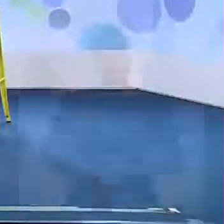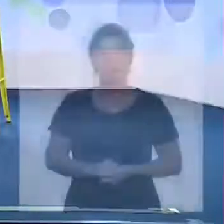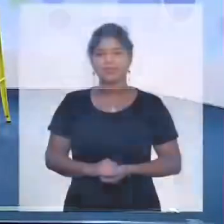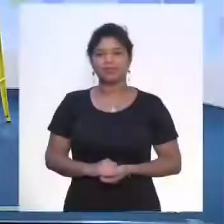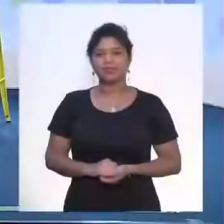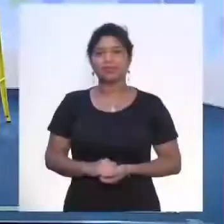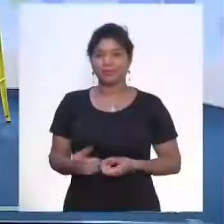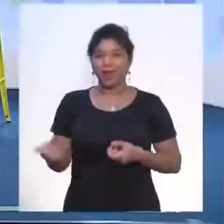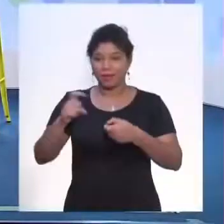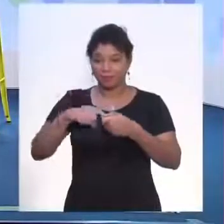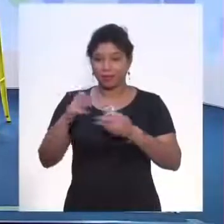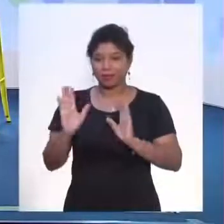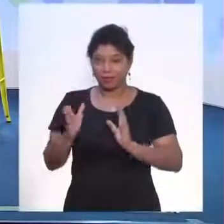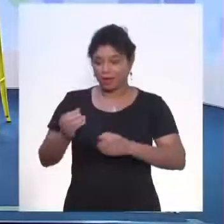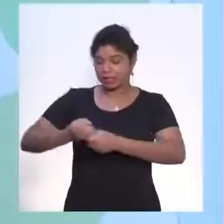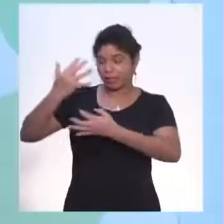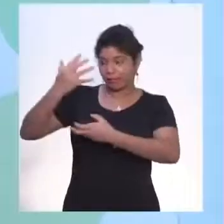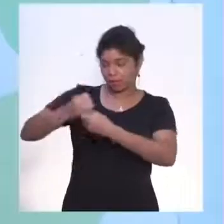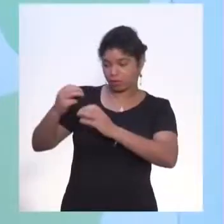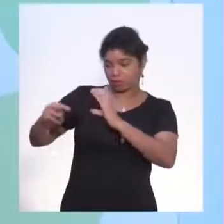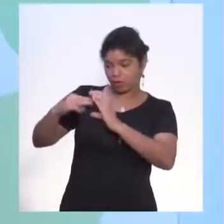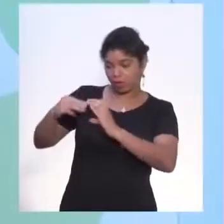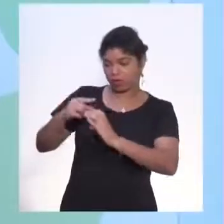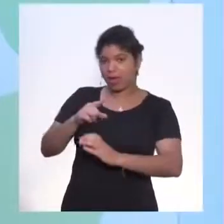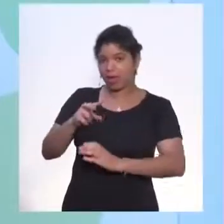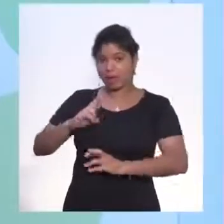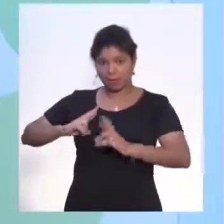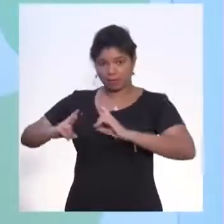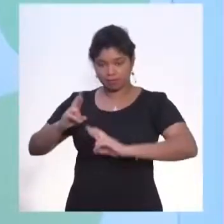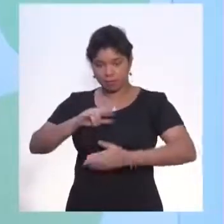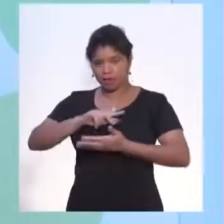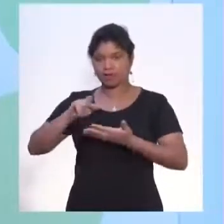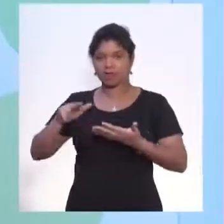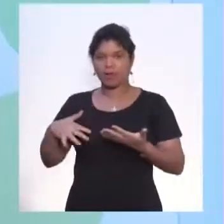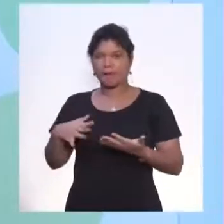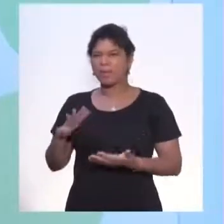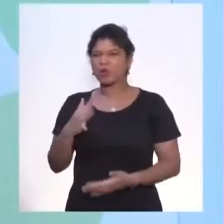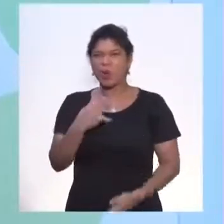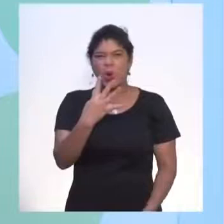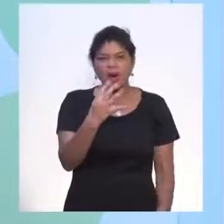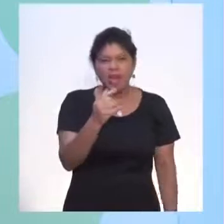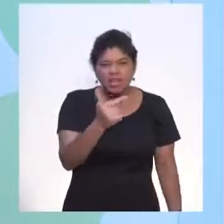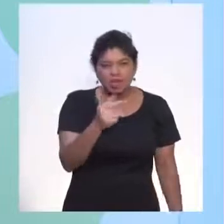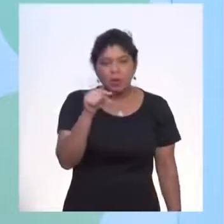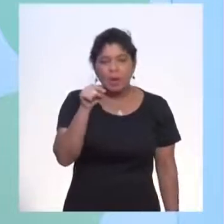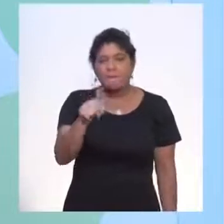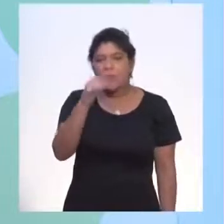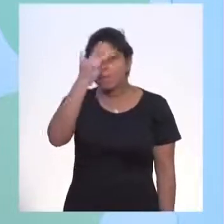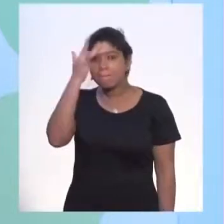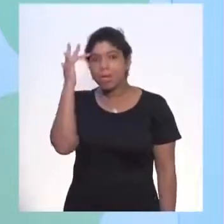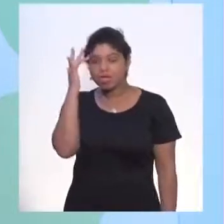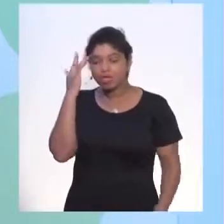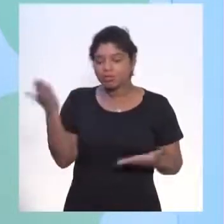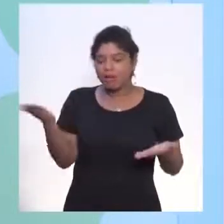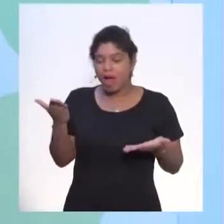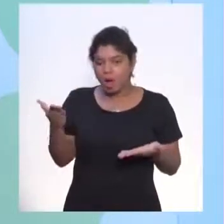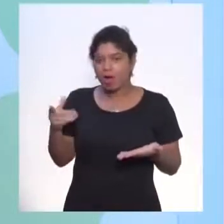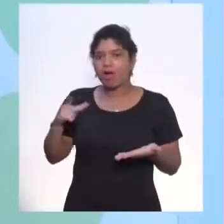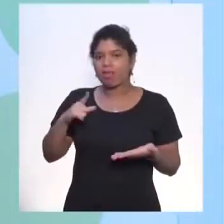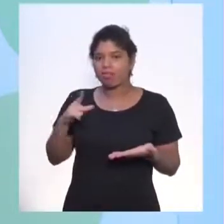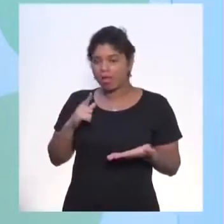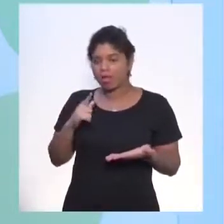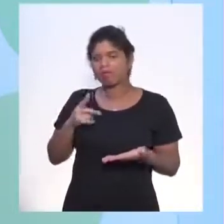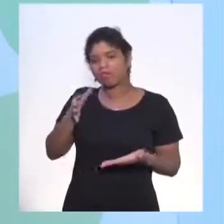Ô, Jonas, retornamos aqui com a interação do pessoal, mais de 42 mil pessoas aí conectadas, tá?